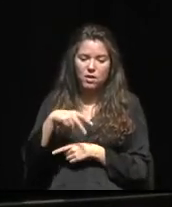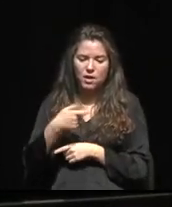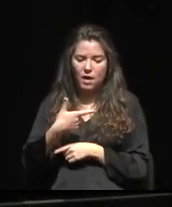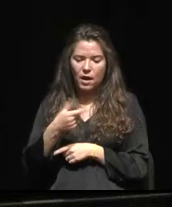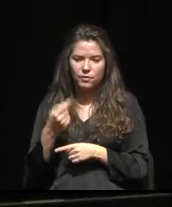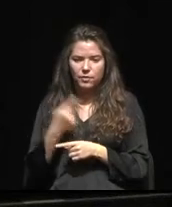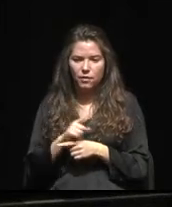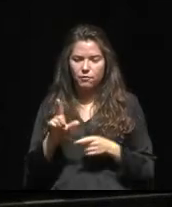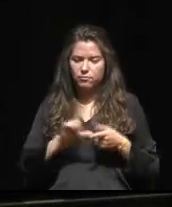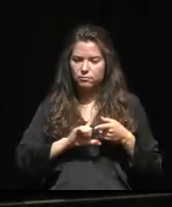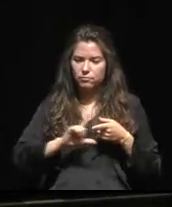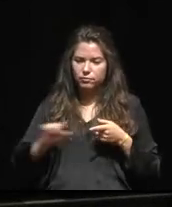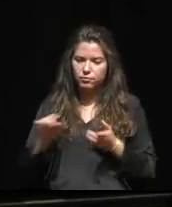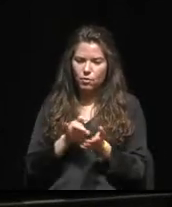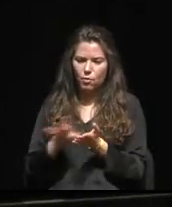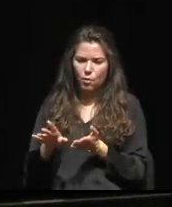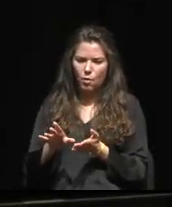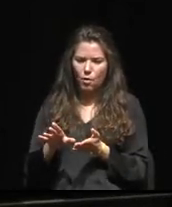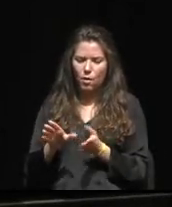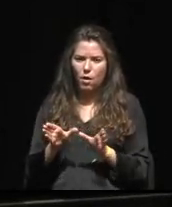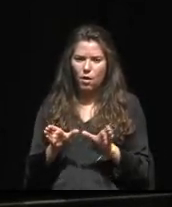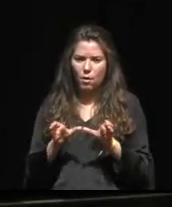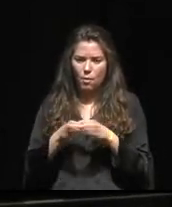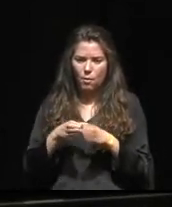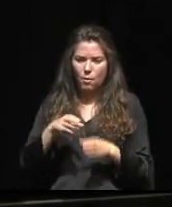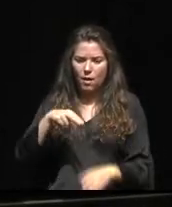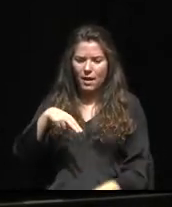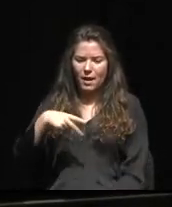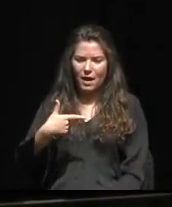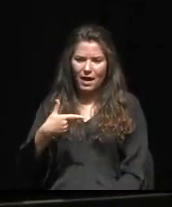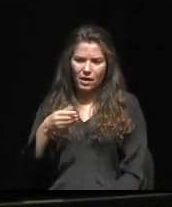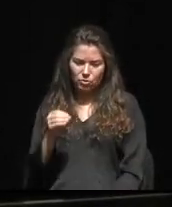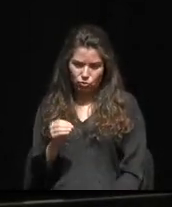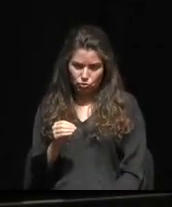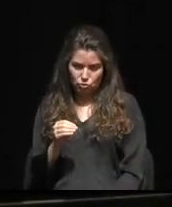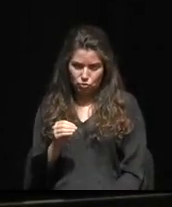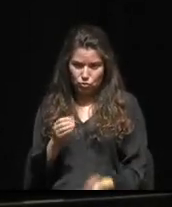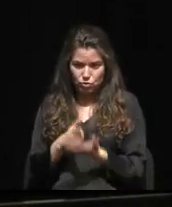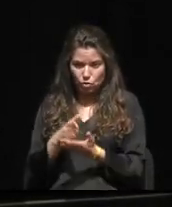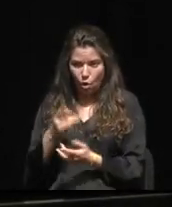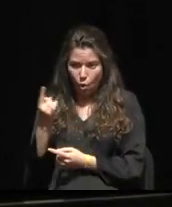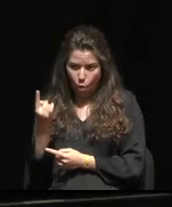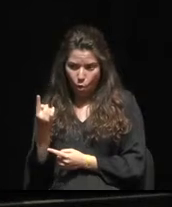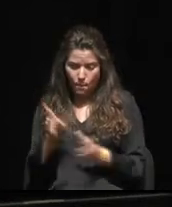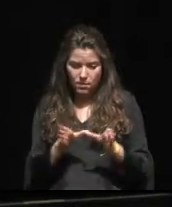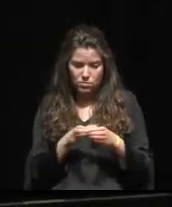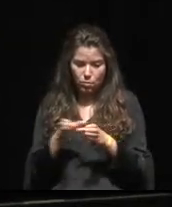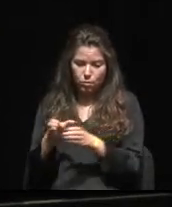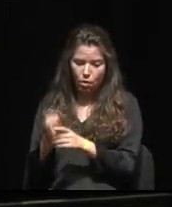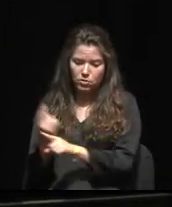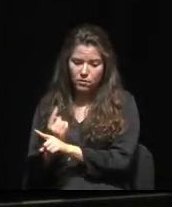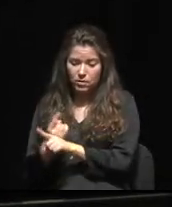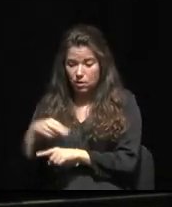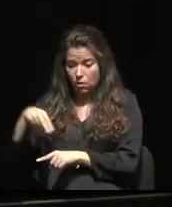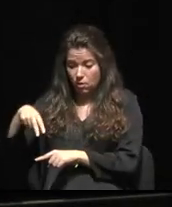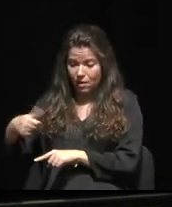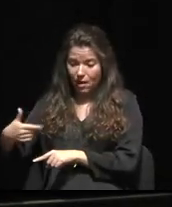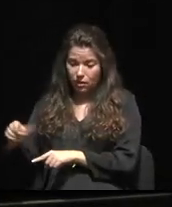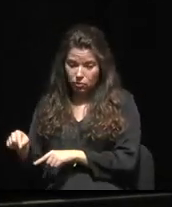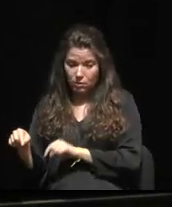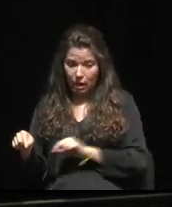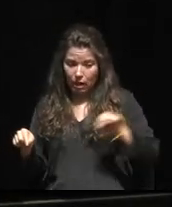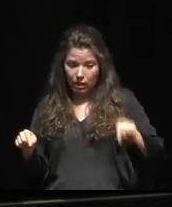mas são blocos plural e depois diz só que é Nato então se há Nato de um lado do outro lado há de haver